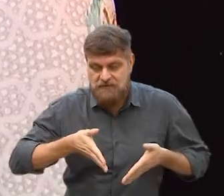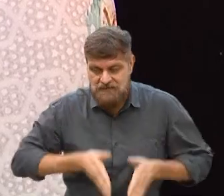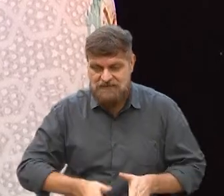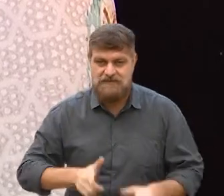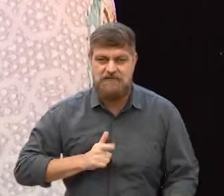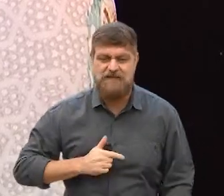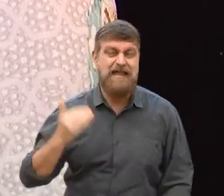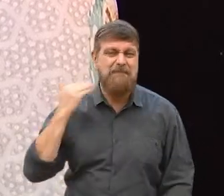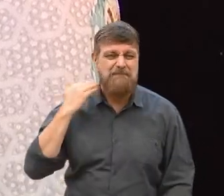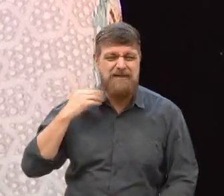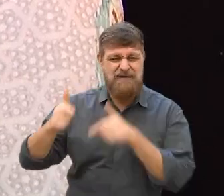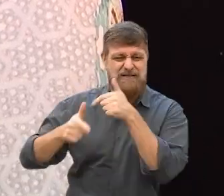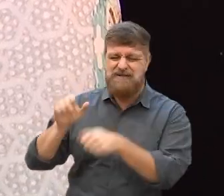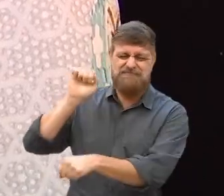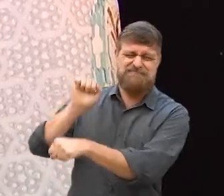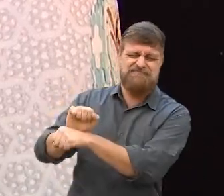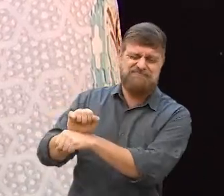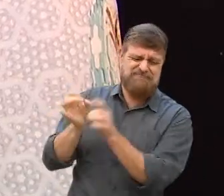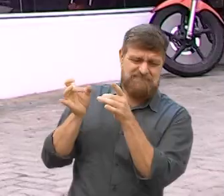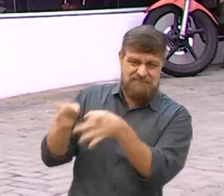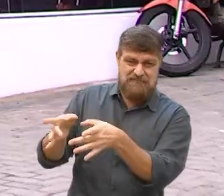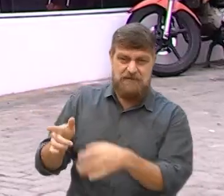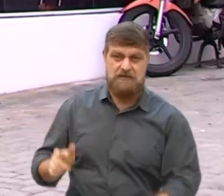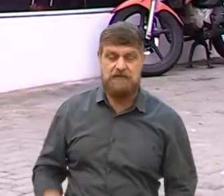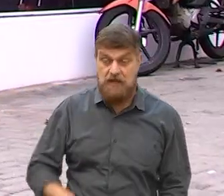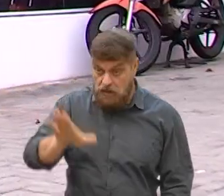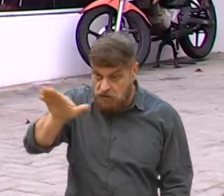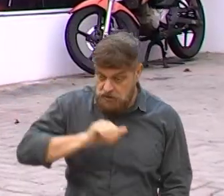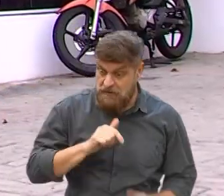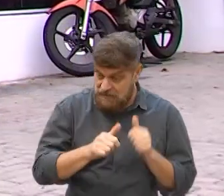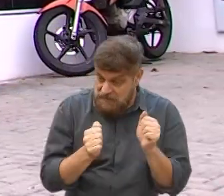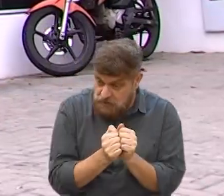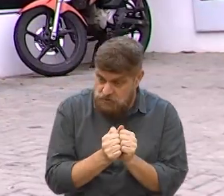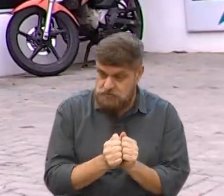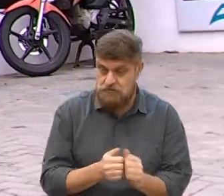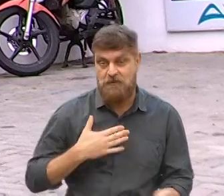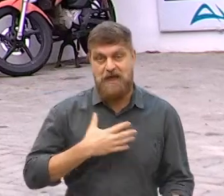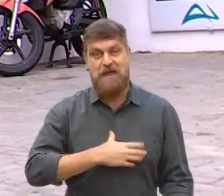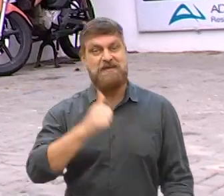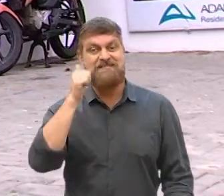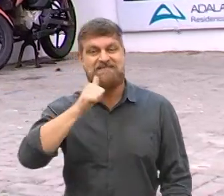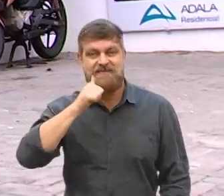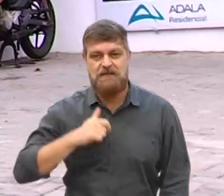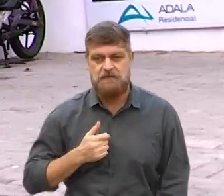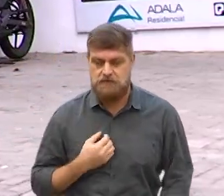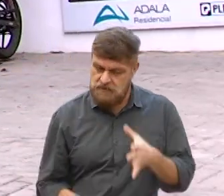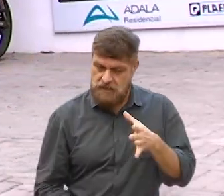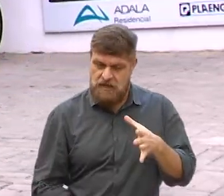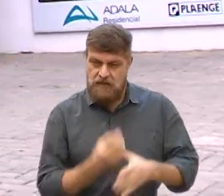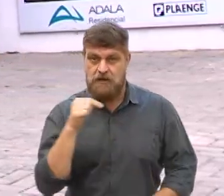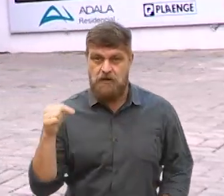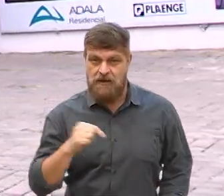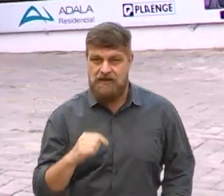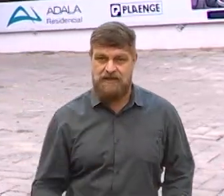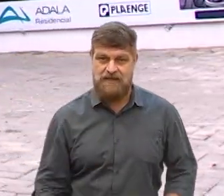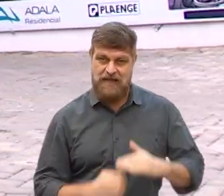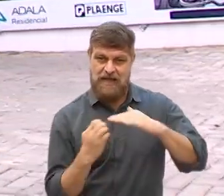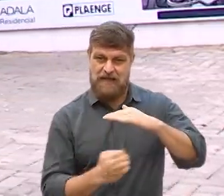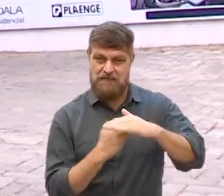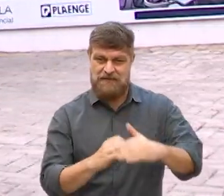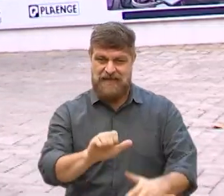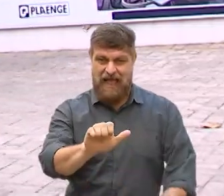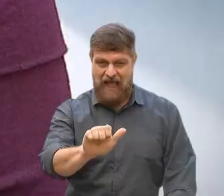O Ser Empreendedor de hoje conta a história de duas mulheres de sucesso. A primeira superou uma leucemia e